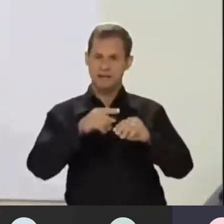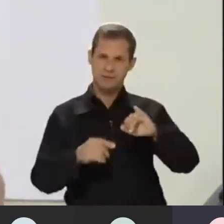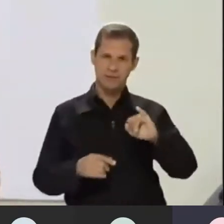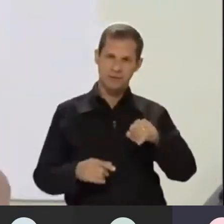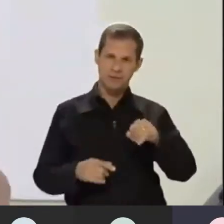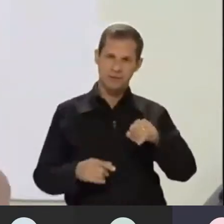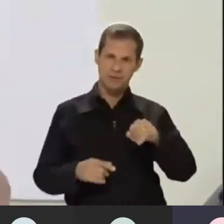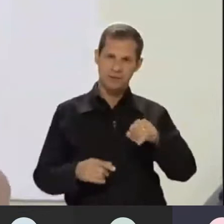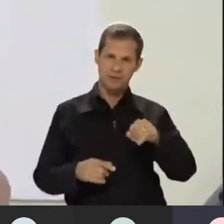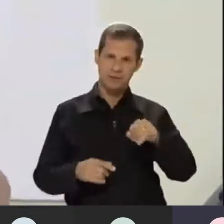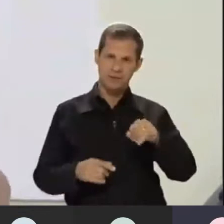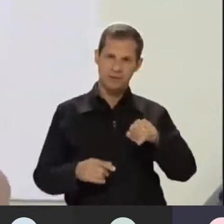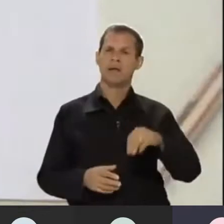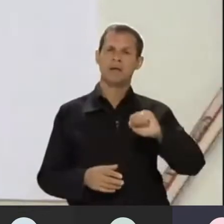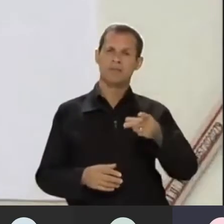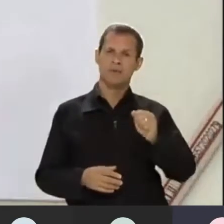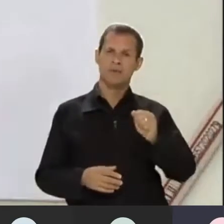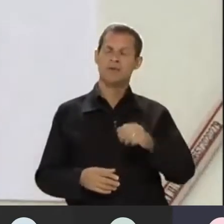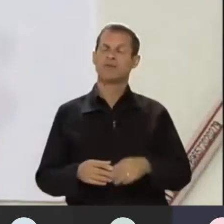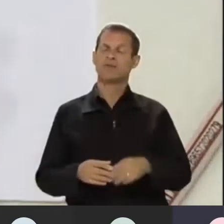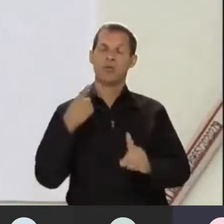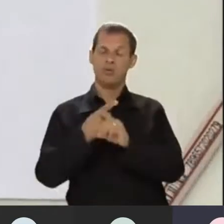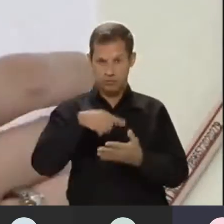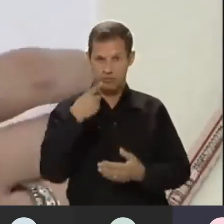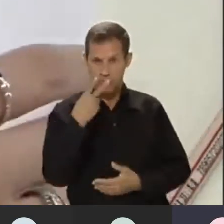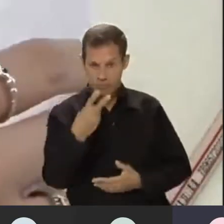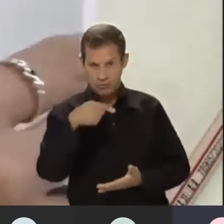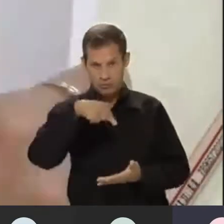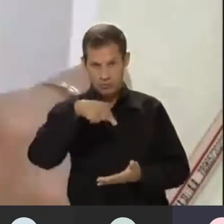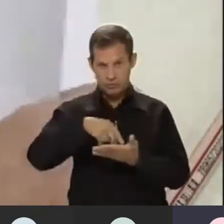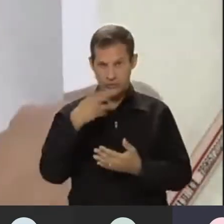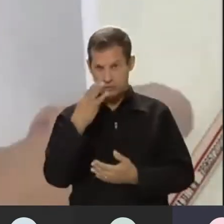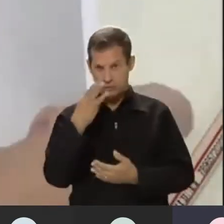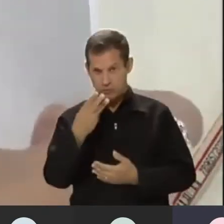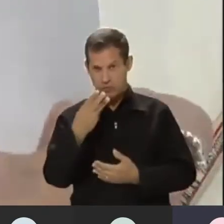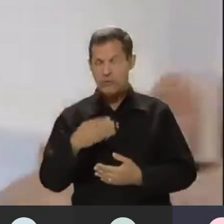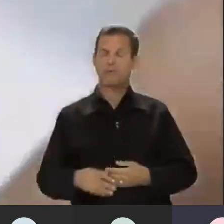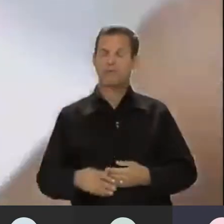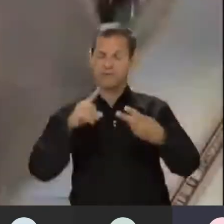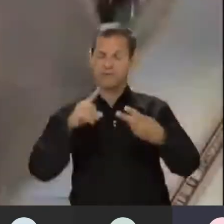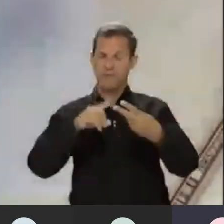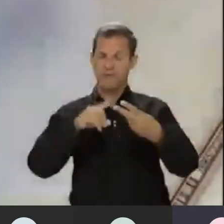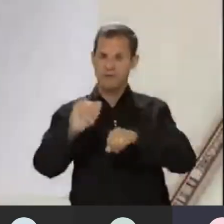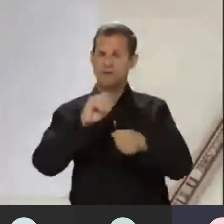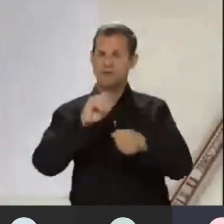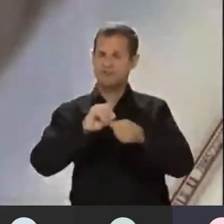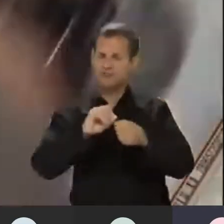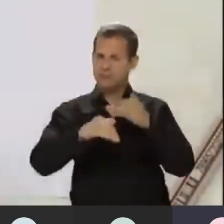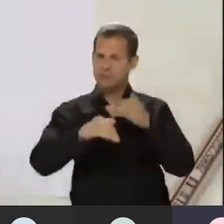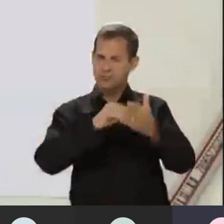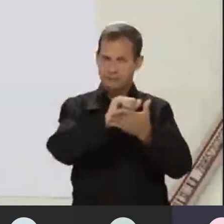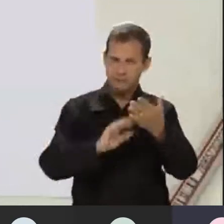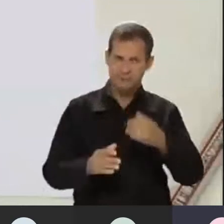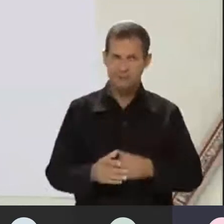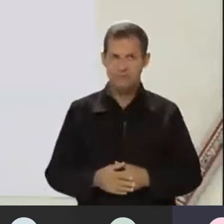achando o ponto 2 e o ponto 3, tá? Então, esse daqui é o segundo passo que a gente tem que realizar para o desenvolvimento do